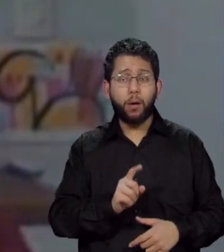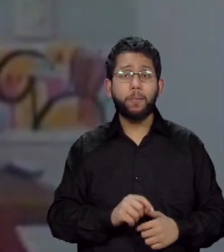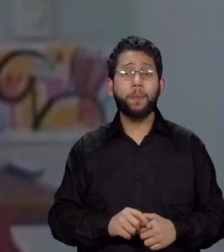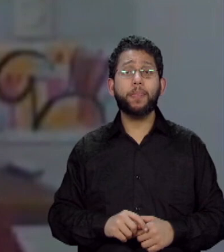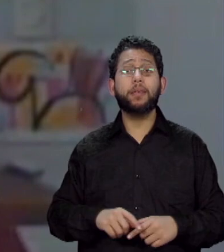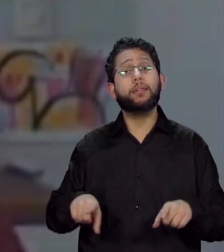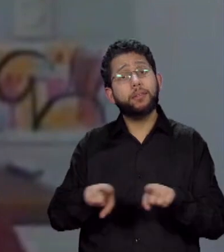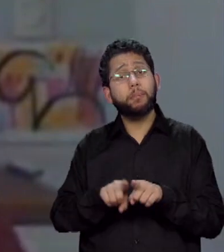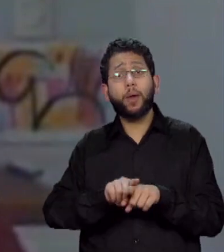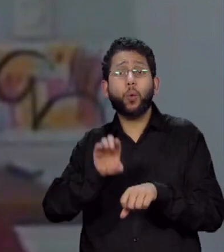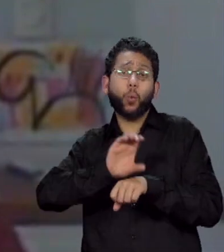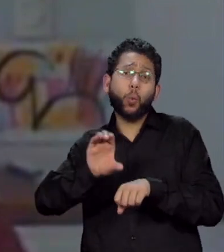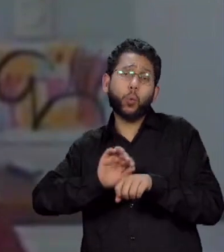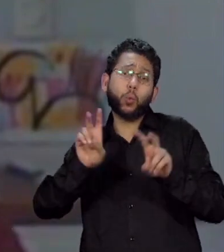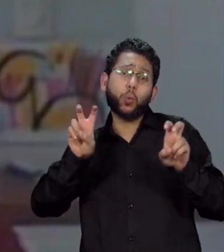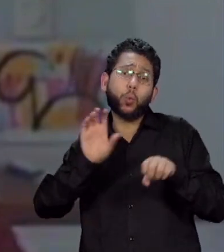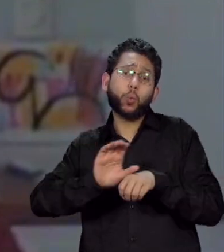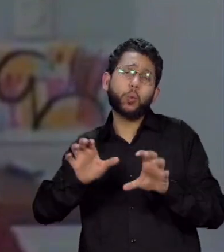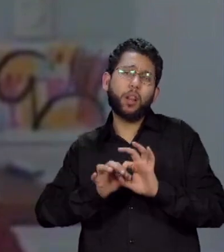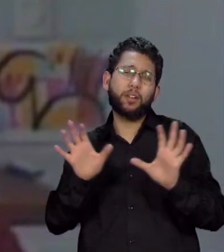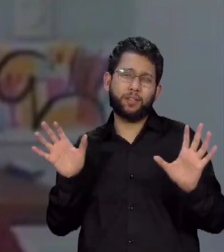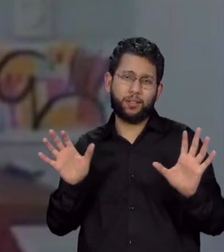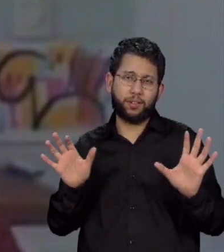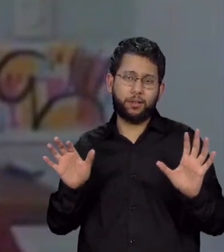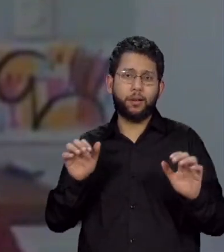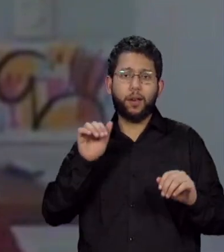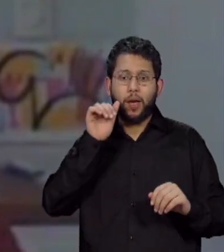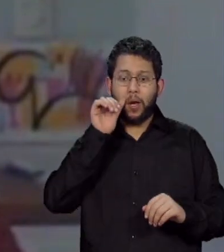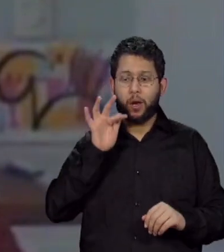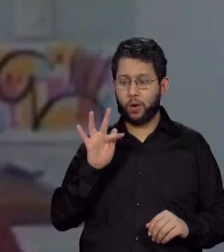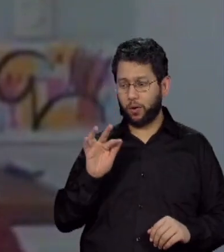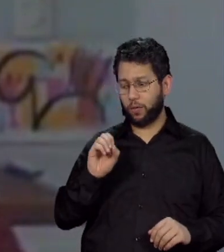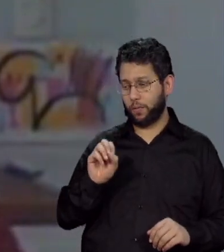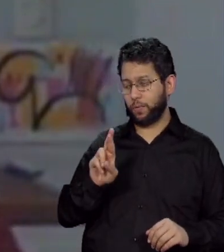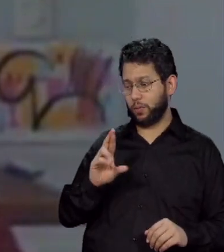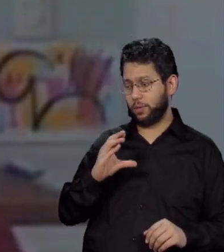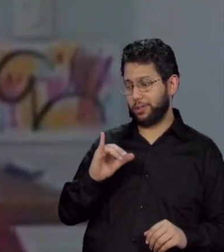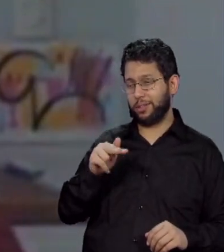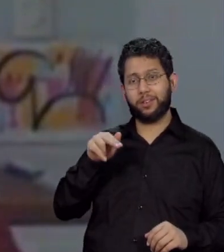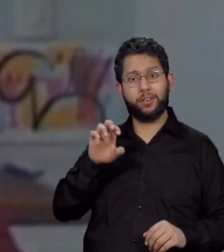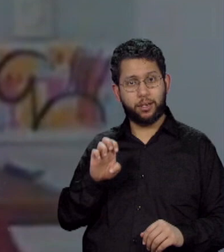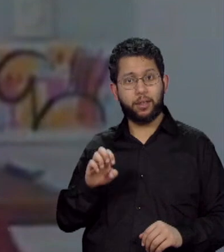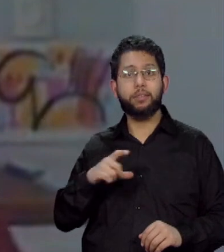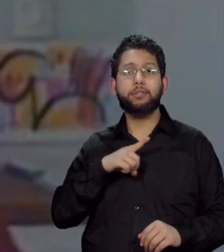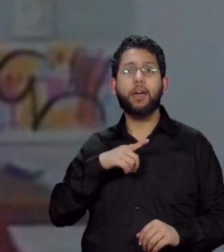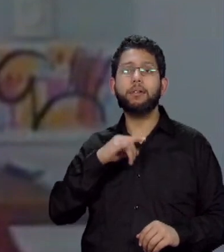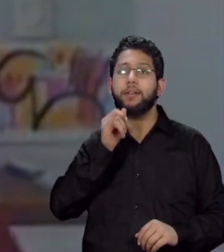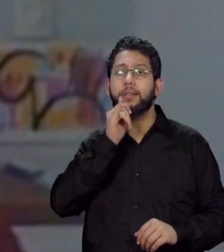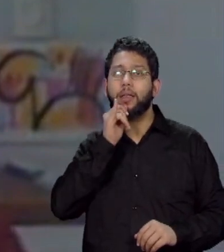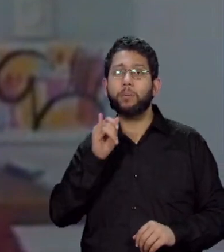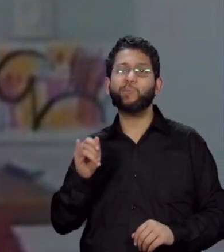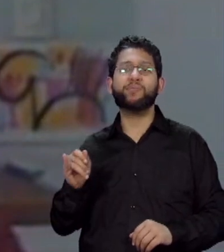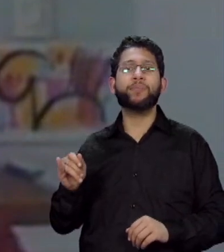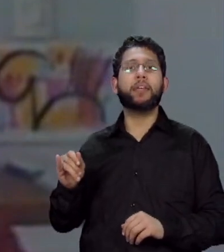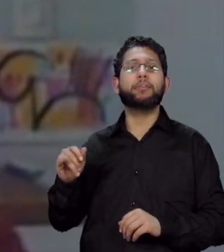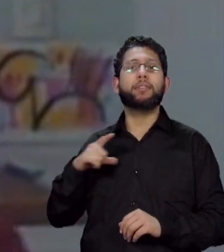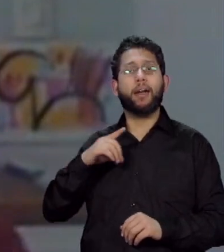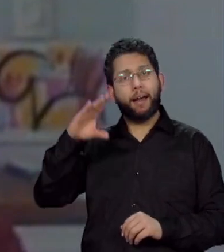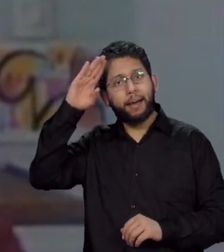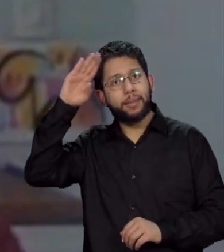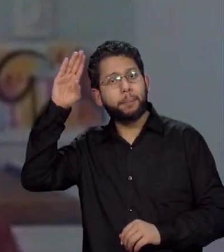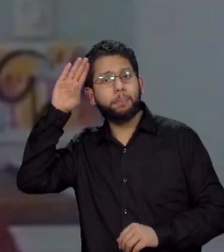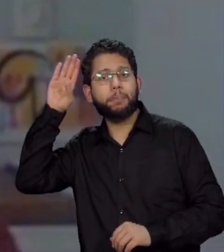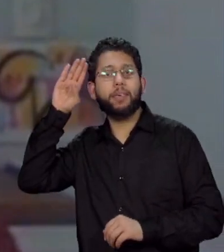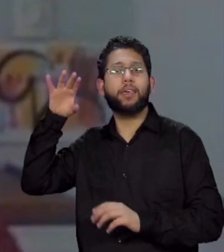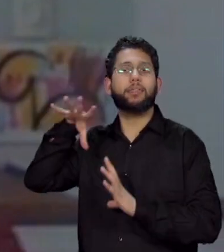até cursos livres, né? Então, no Forcine tem como instituição associada, por exemplo, a Academia Internacional